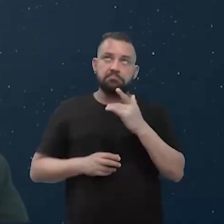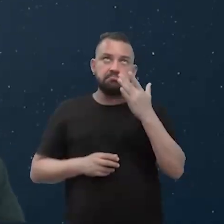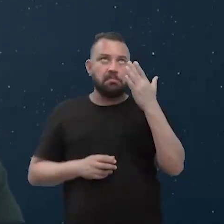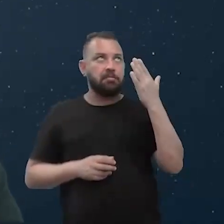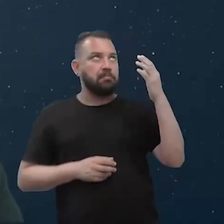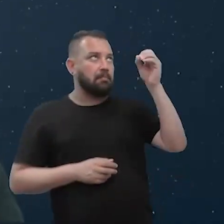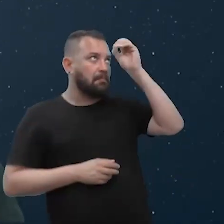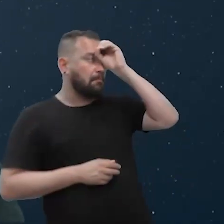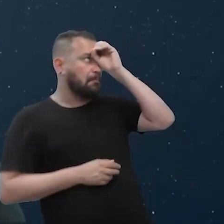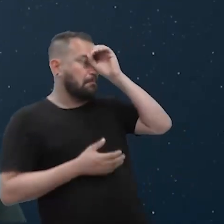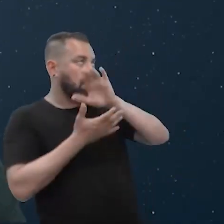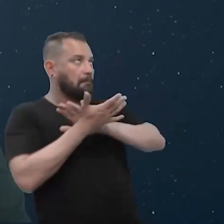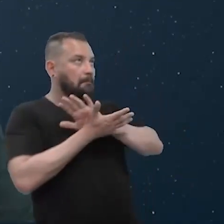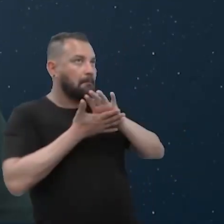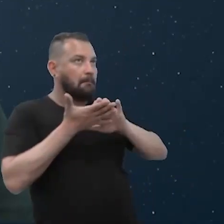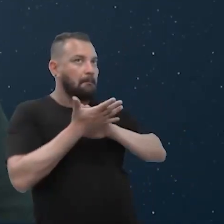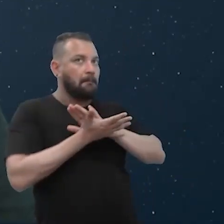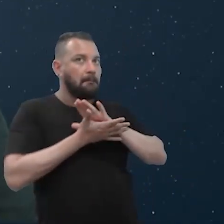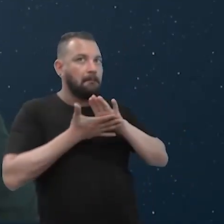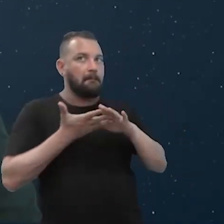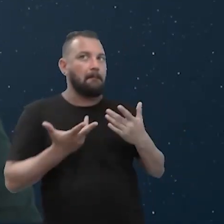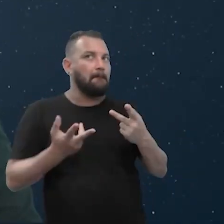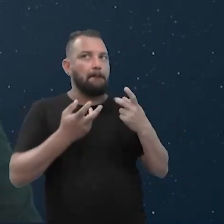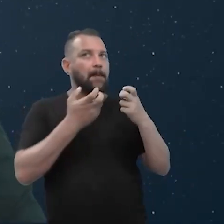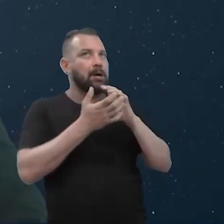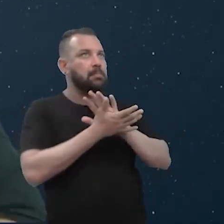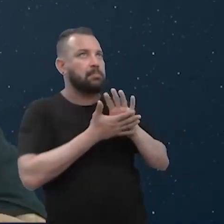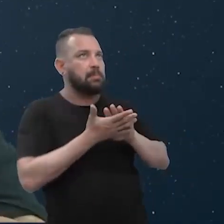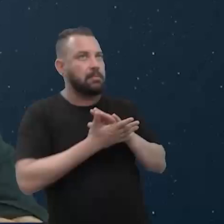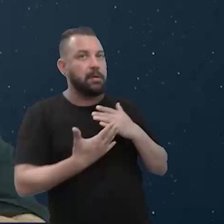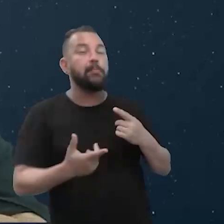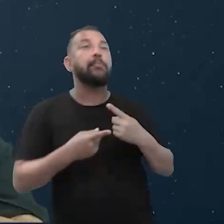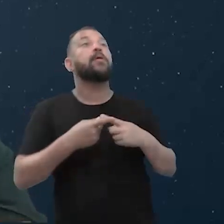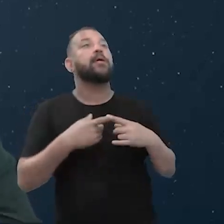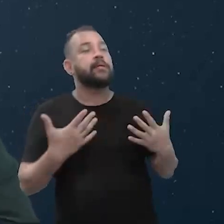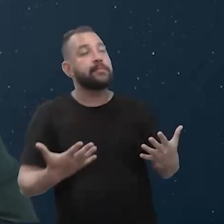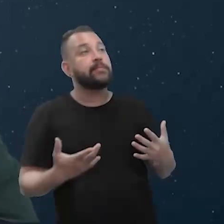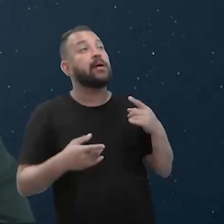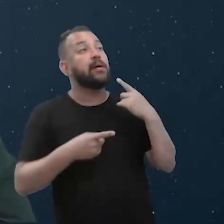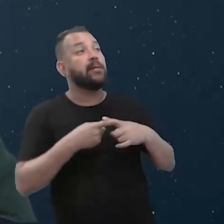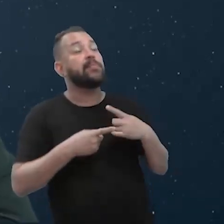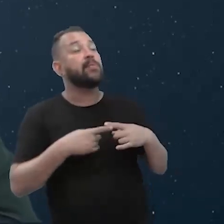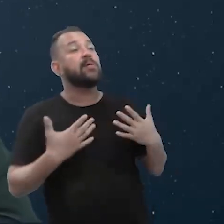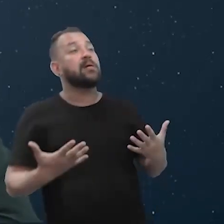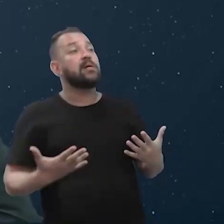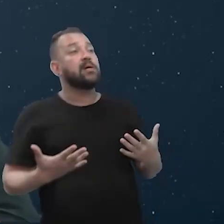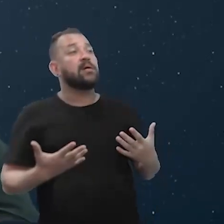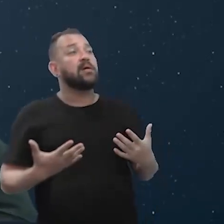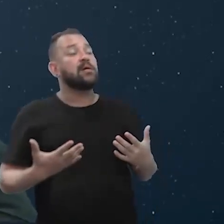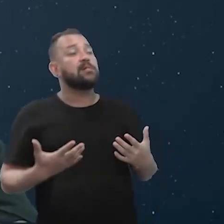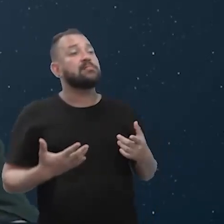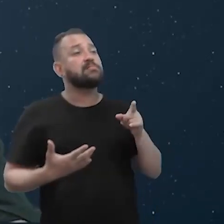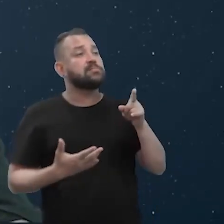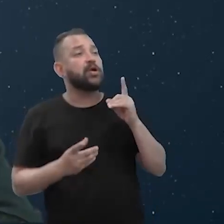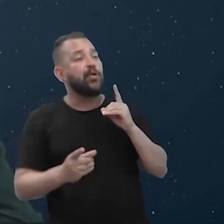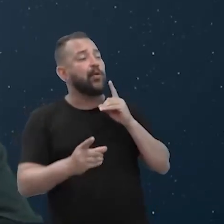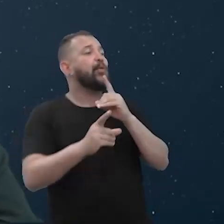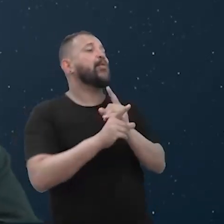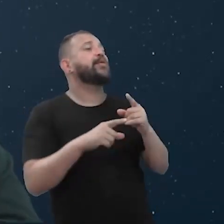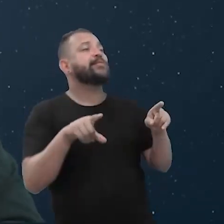vai entender, nem eu. Ok? Por quê? Porque aí, a mesma coisa você